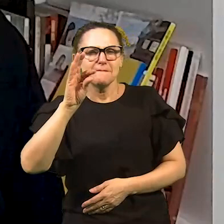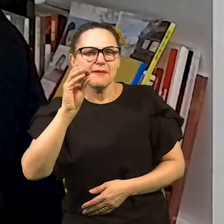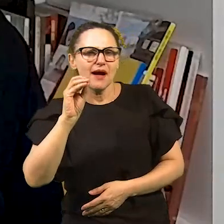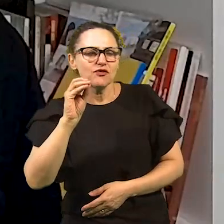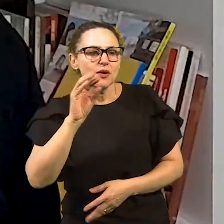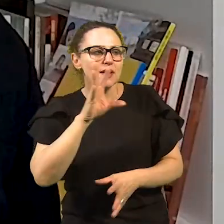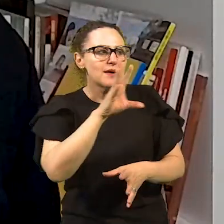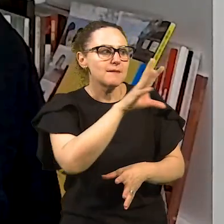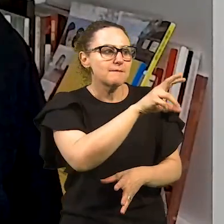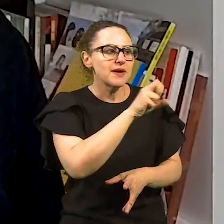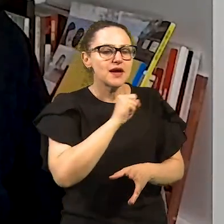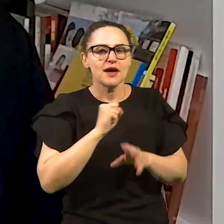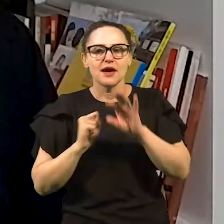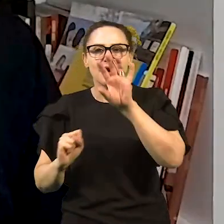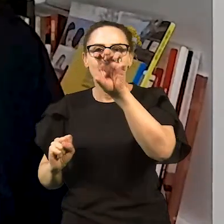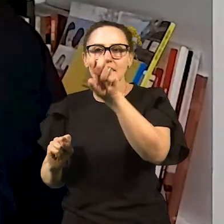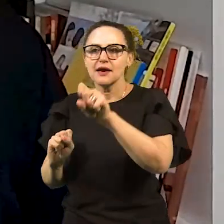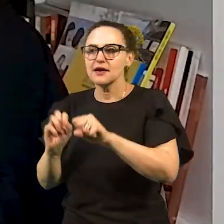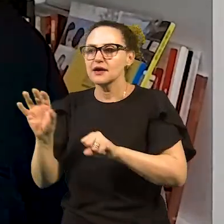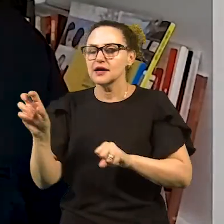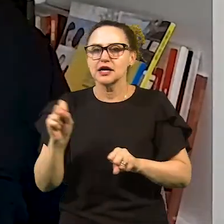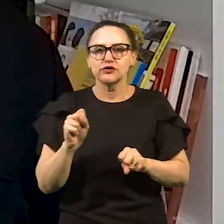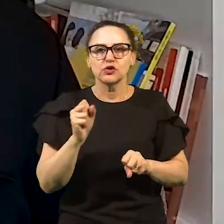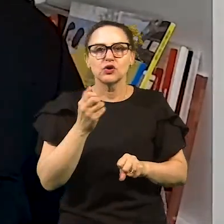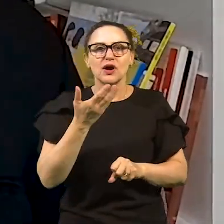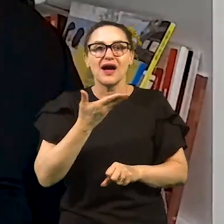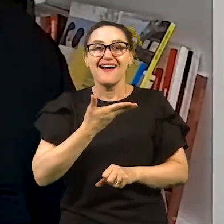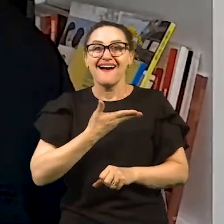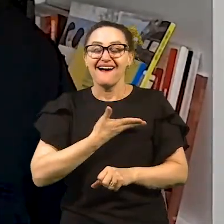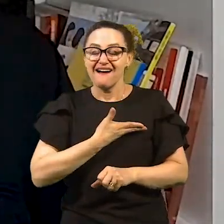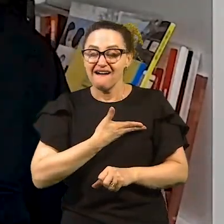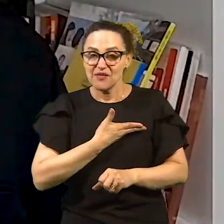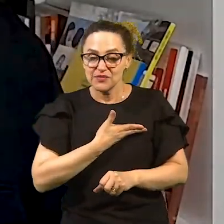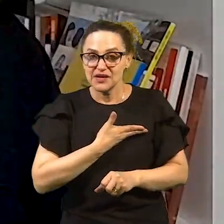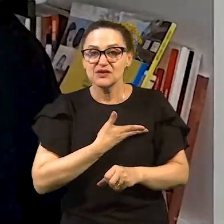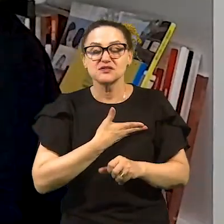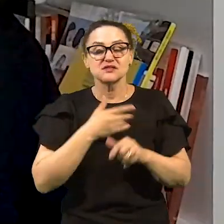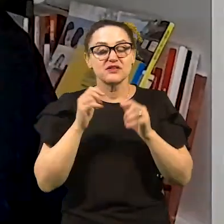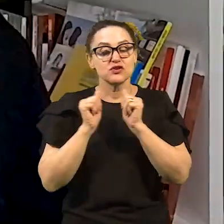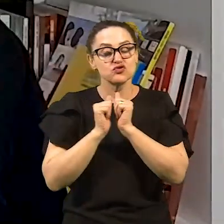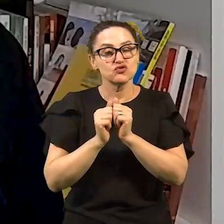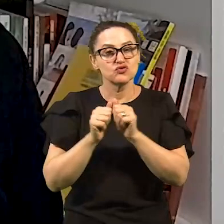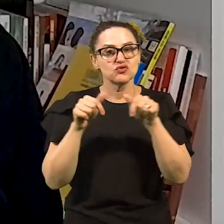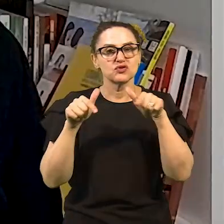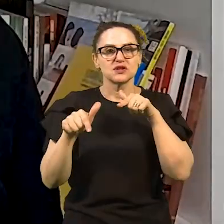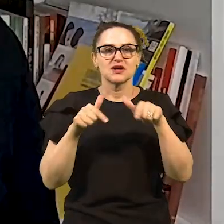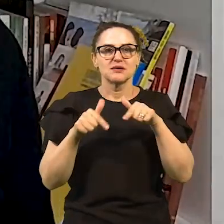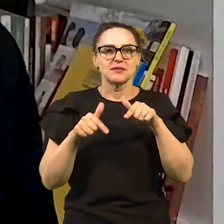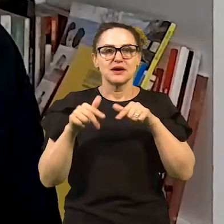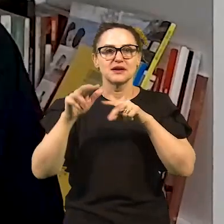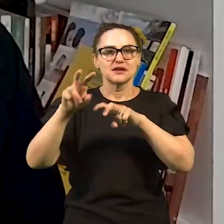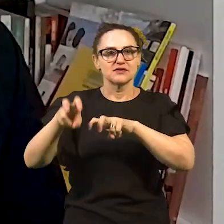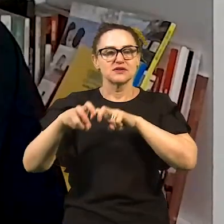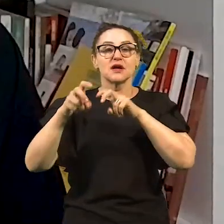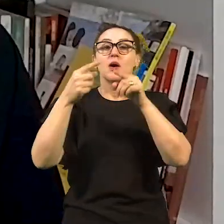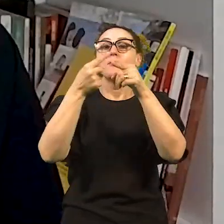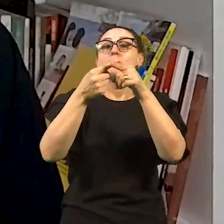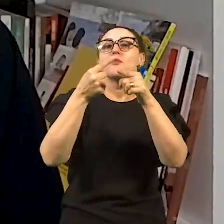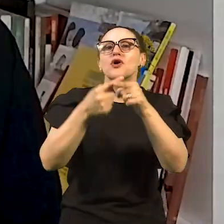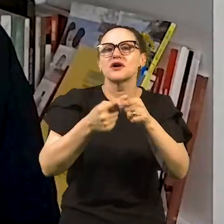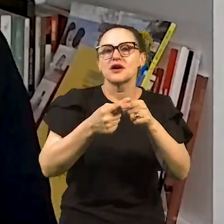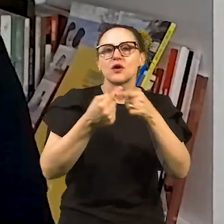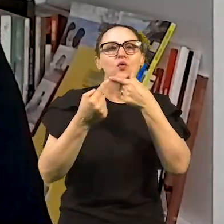Capturando colegas que no outro dia estavam rindo com ele, trabalhando com ele na fazenda, porque o fazendeiro